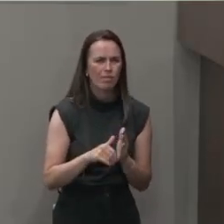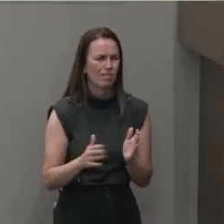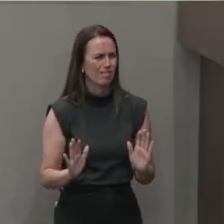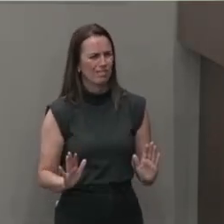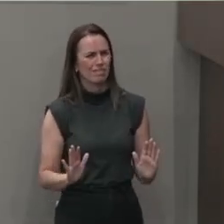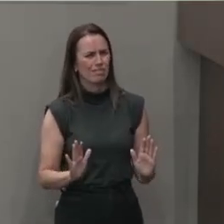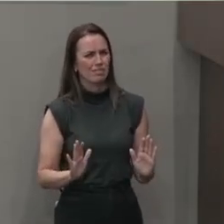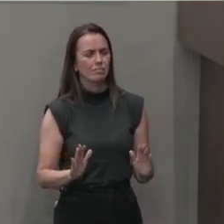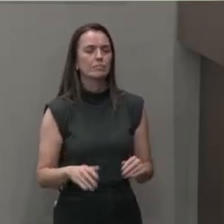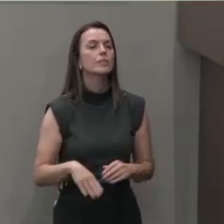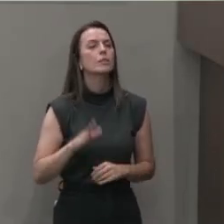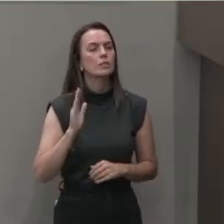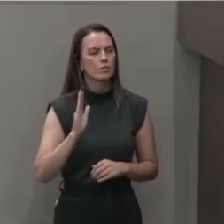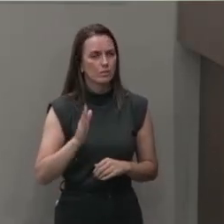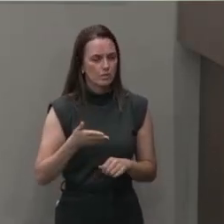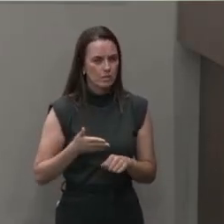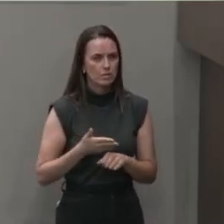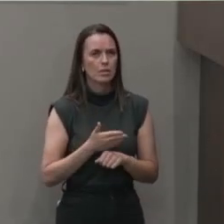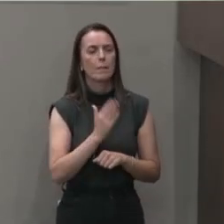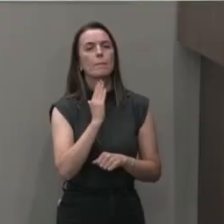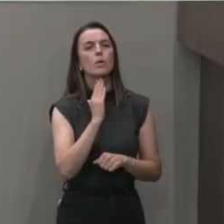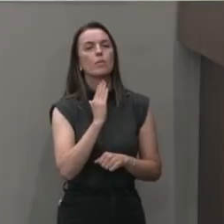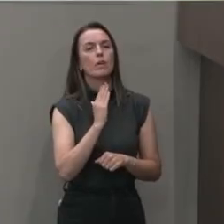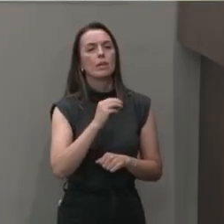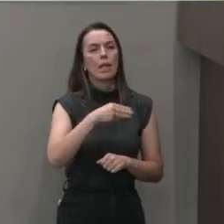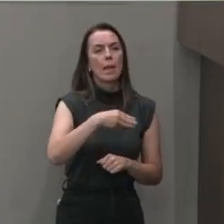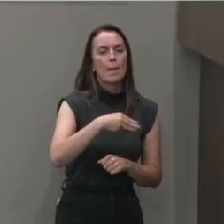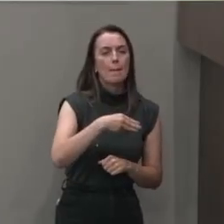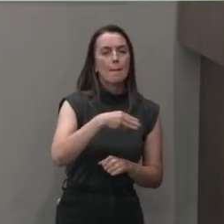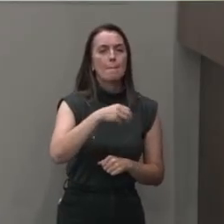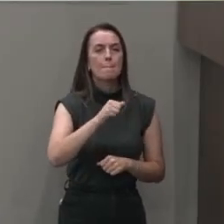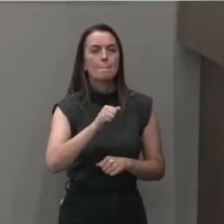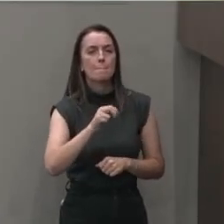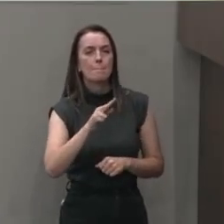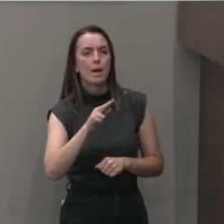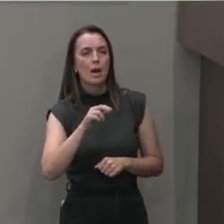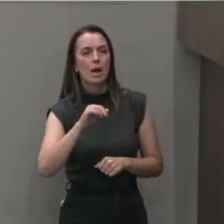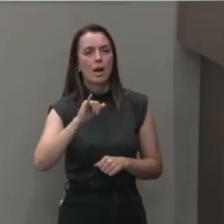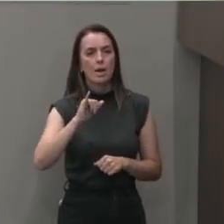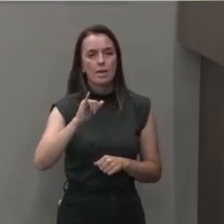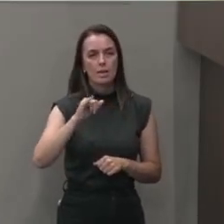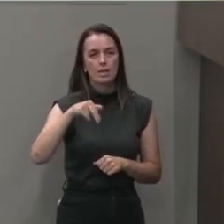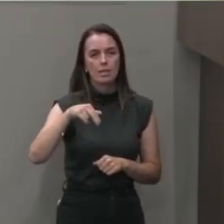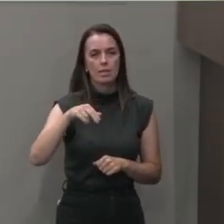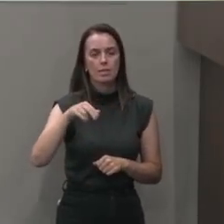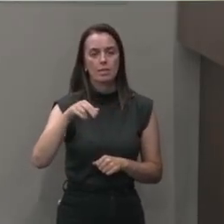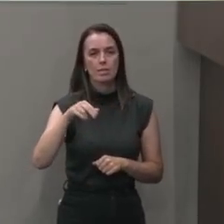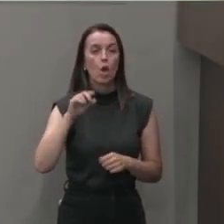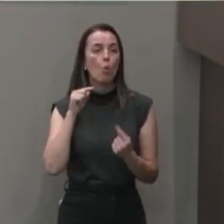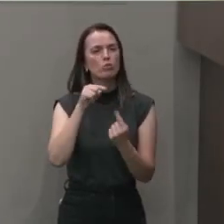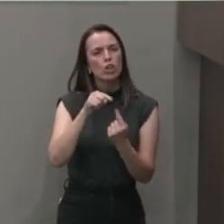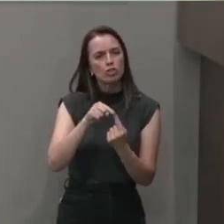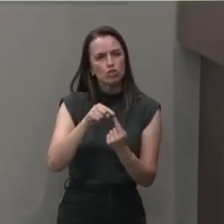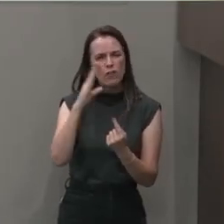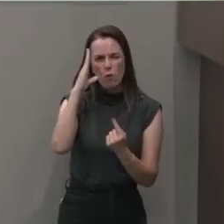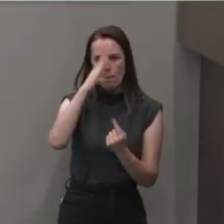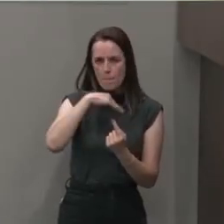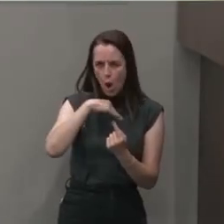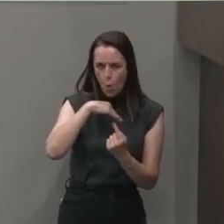aqui, né? Acredito que não vai ter nenhum voto contrário. Tudo que nós puder fazer em benefício dessa classe